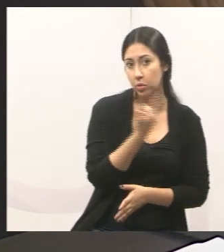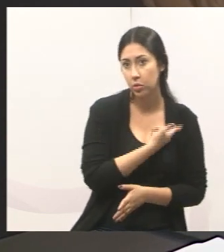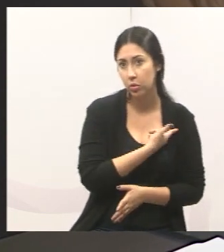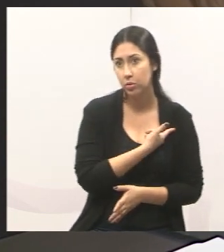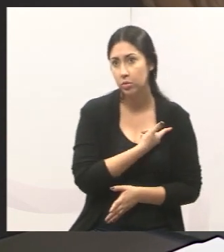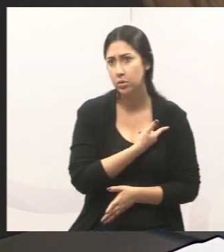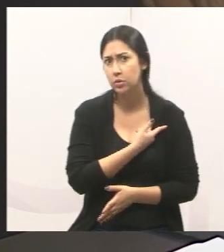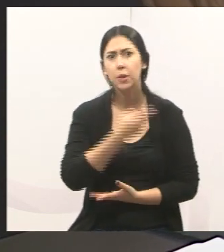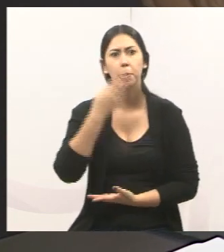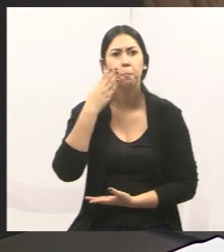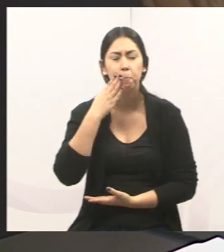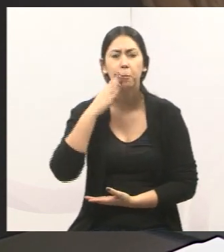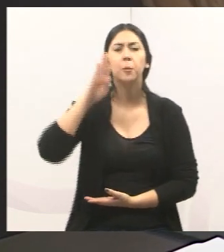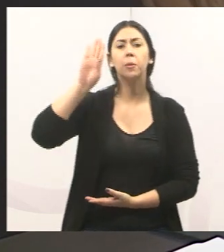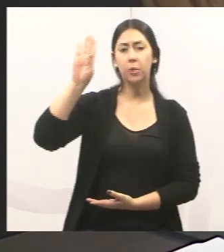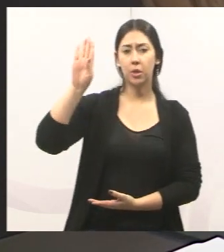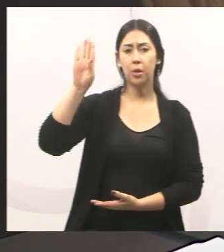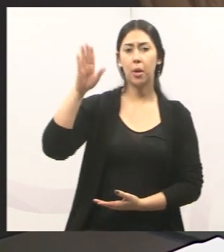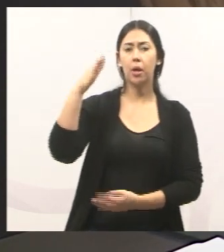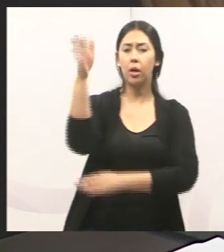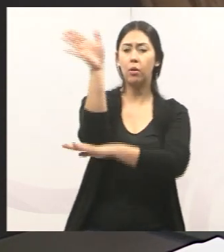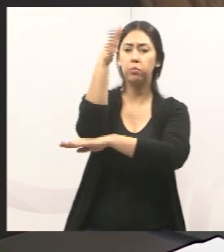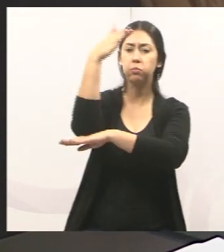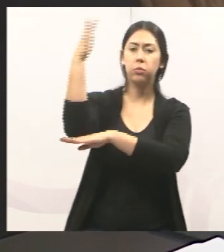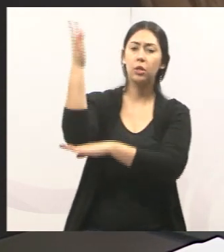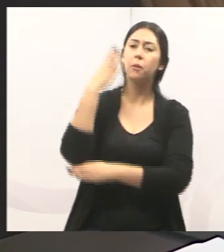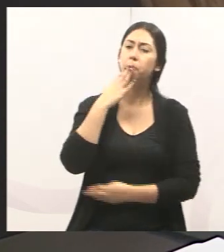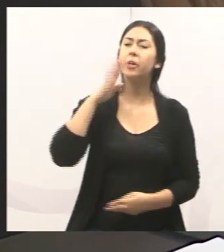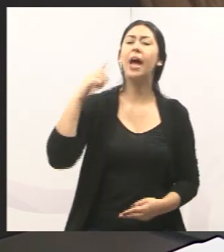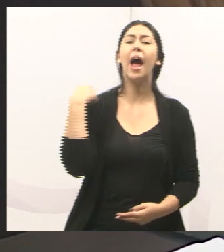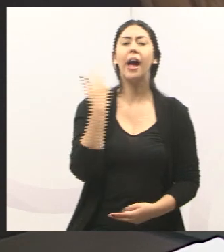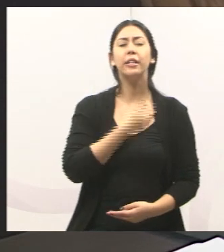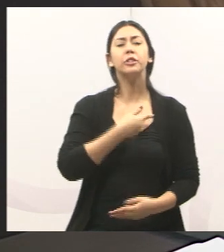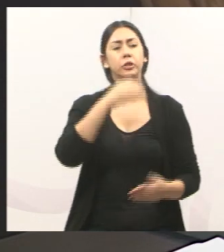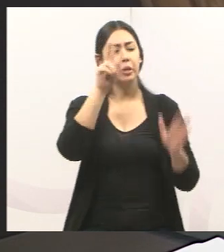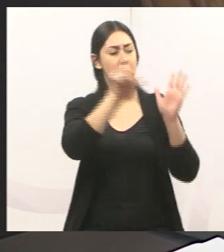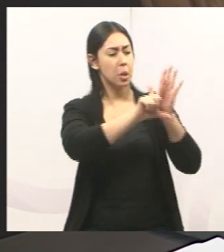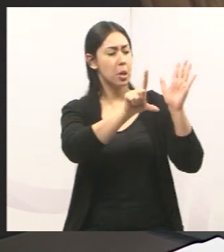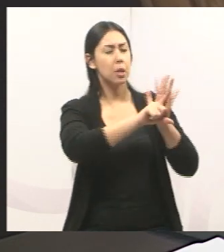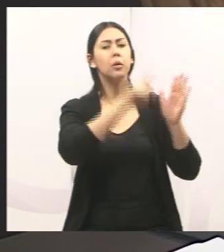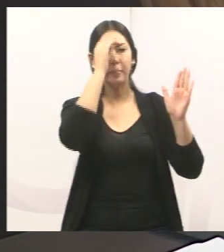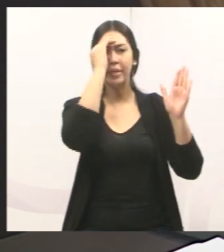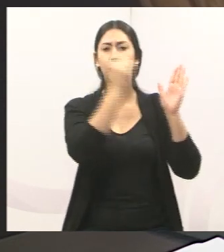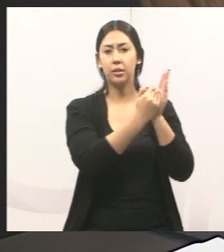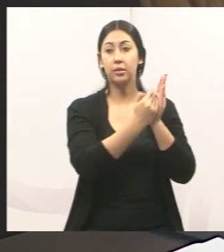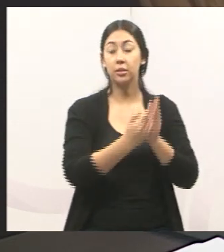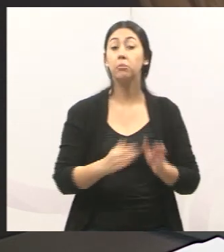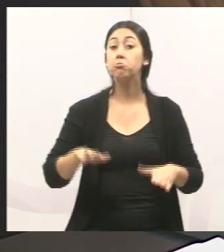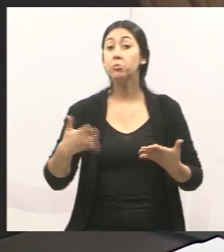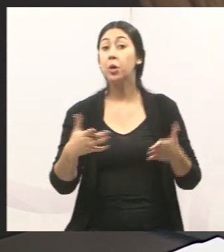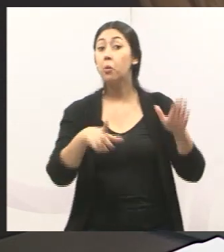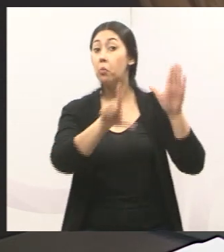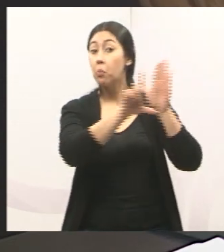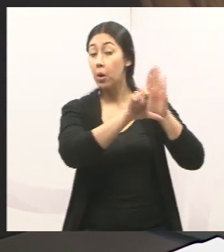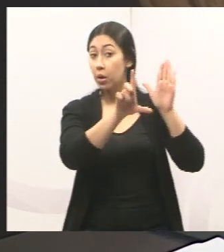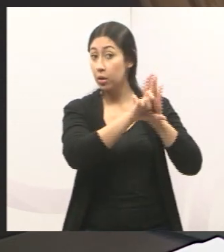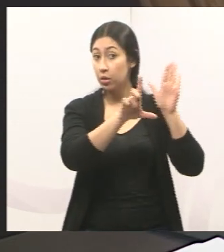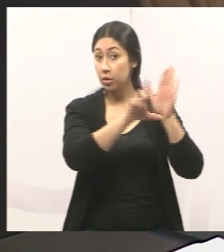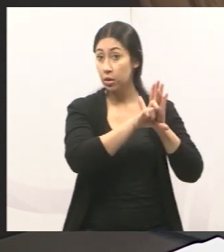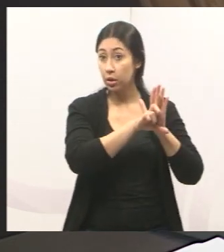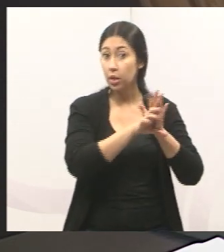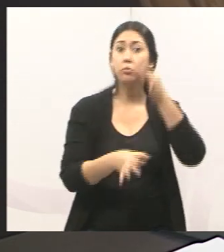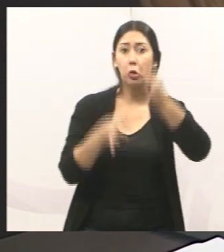jurou a bandeira aqui, né? Juramos aqui nessa casa que a gente respeitaria as leis, né? Então, as leis, quem leu a lei, que é o